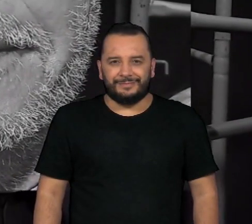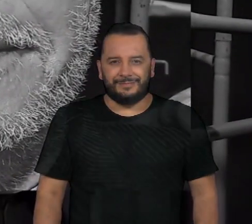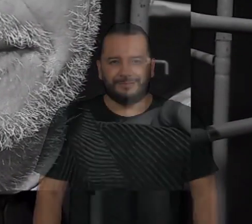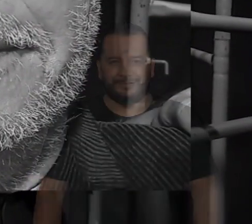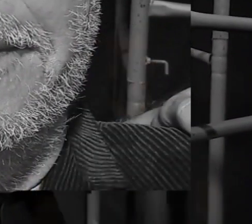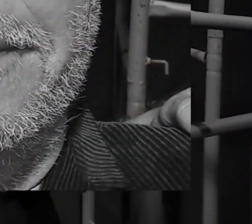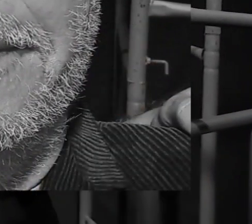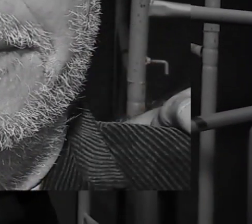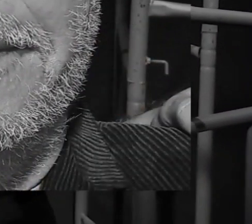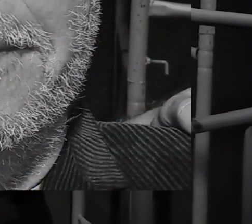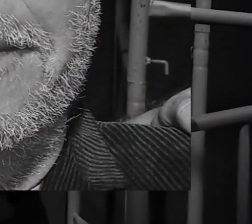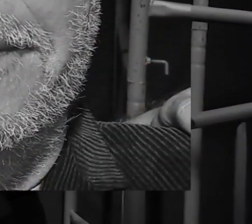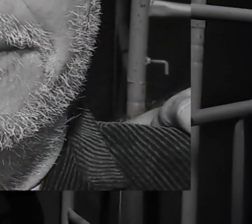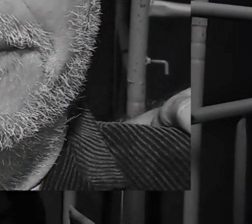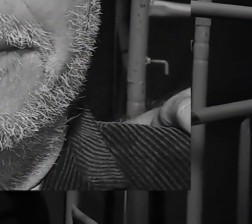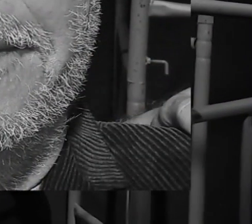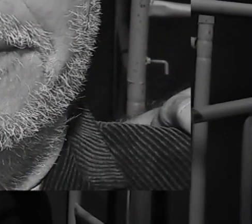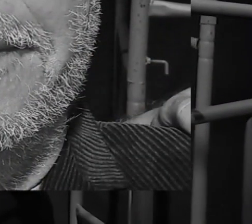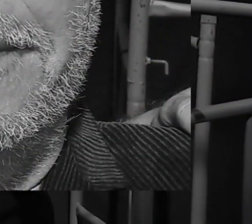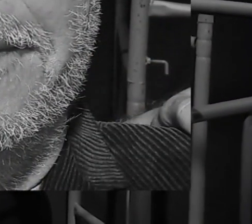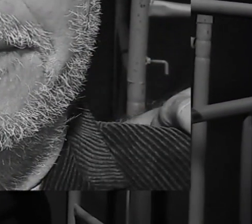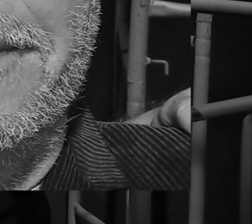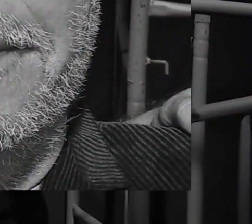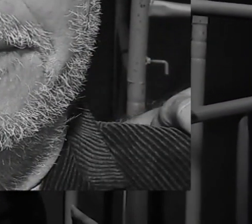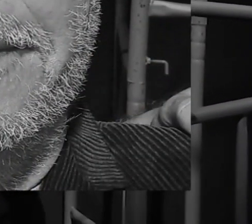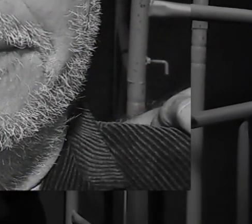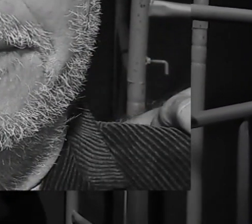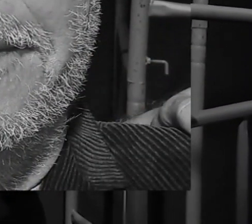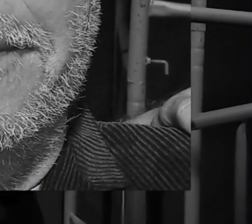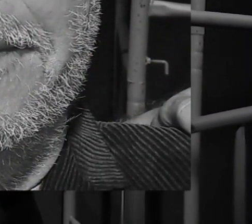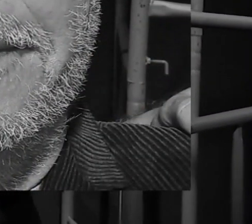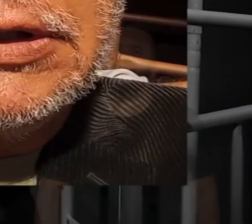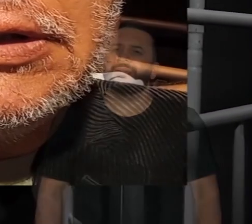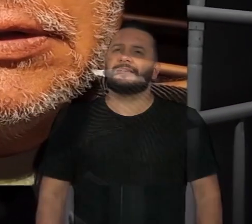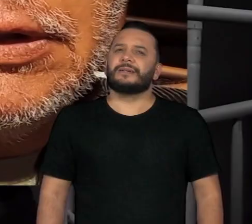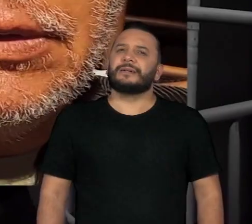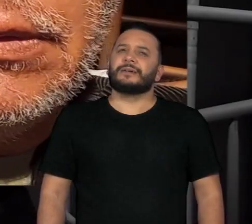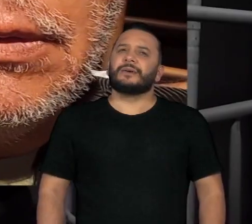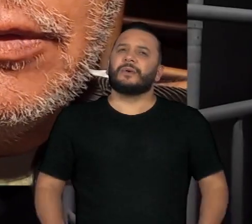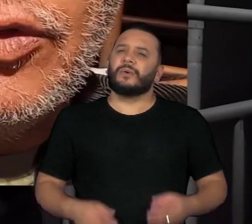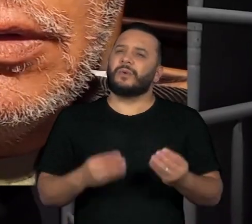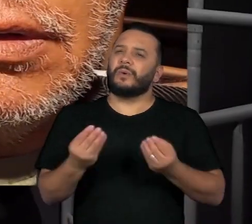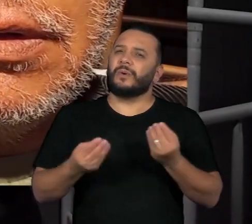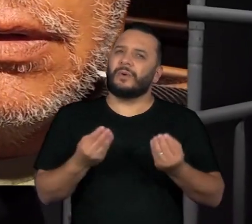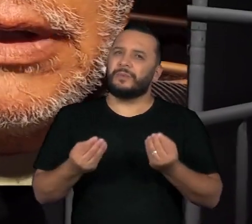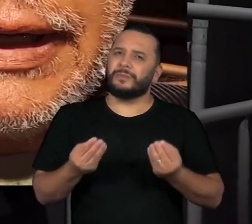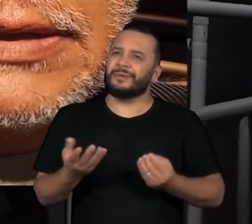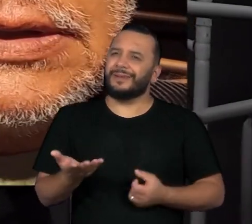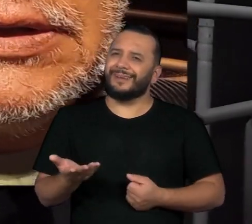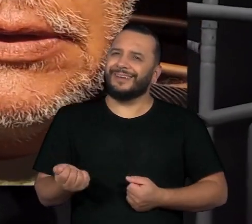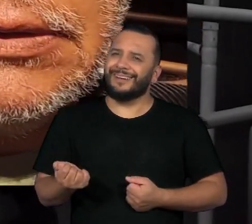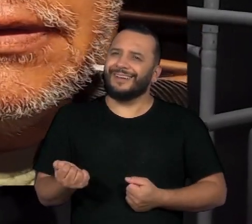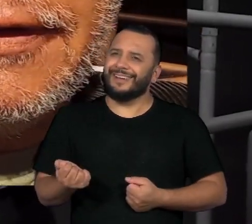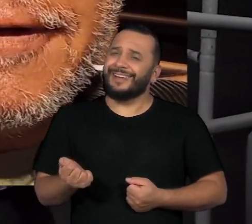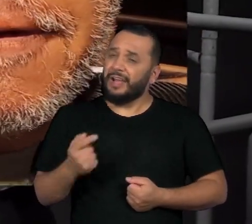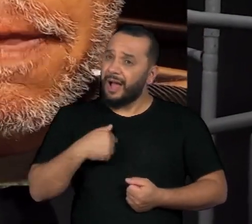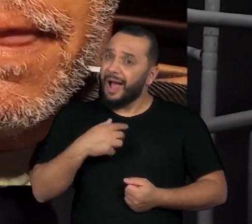Bate de frente, bate de lado. Bate de frente, bate de lado. Como é que é? Ensina aí pra gente. Pô, esquiva e bate de lado. Ah, é